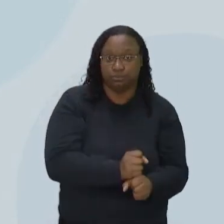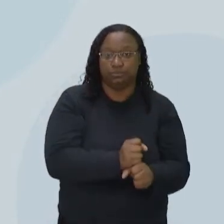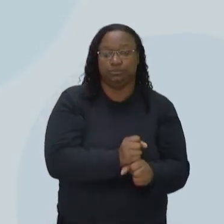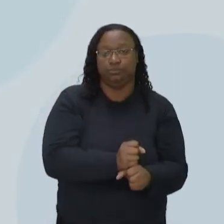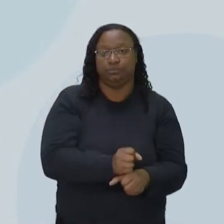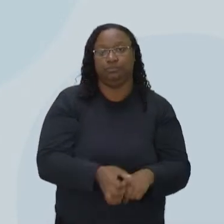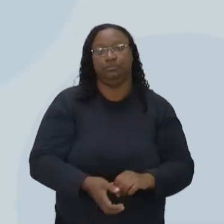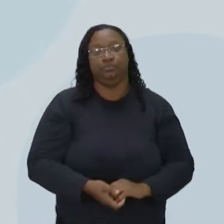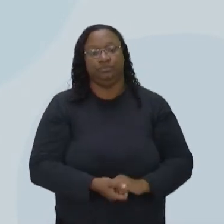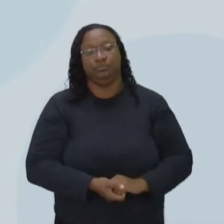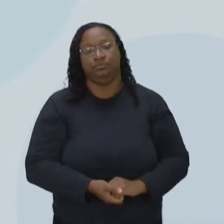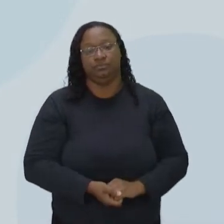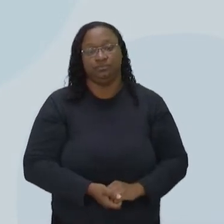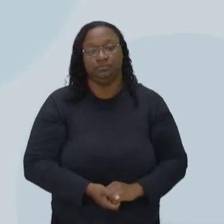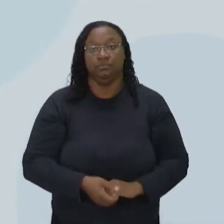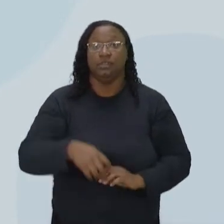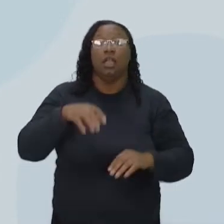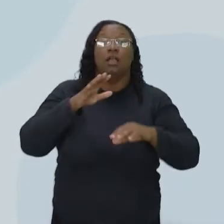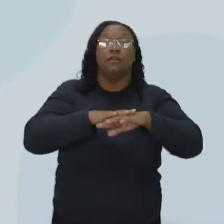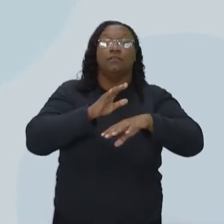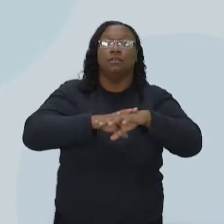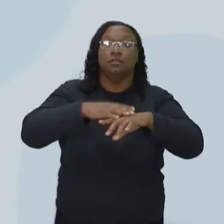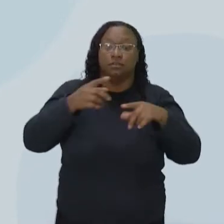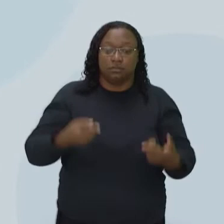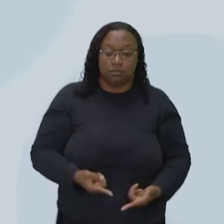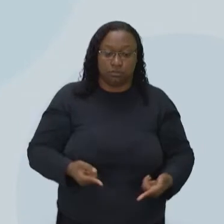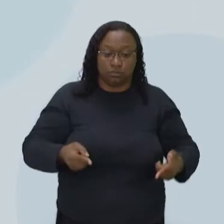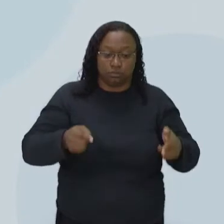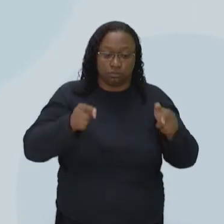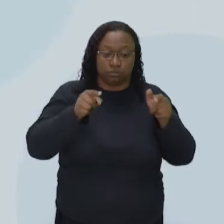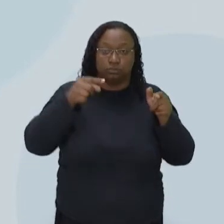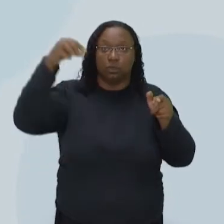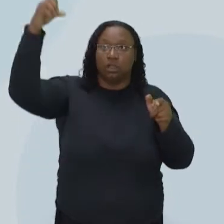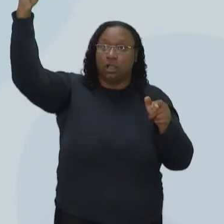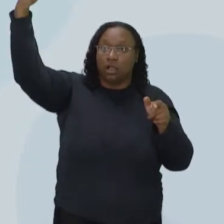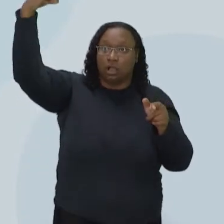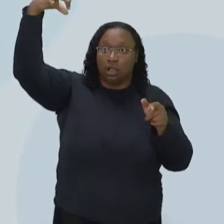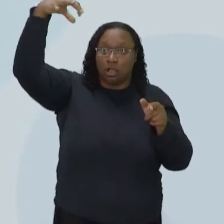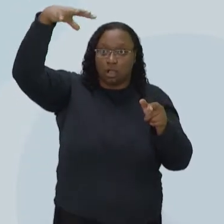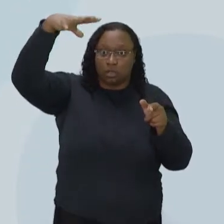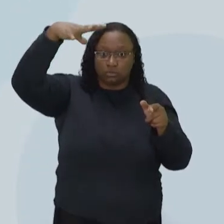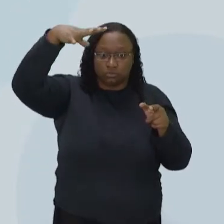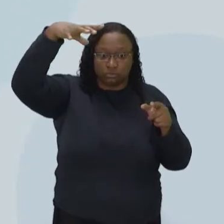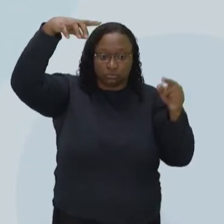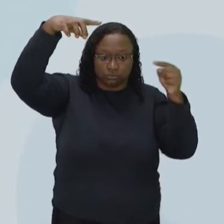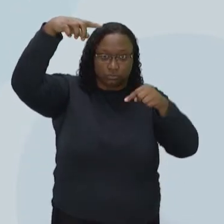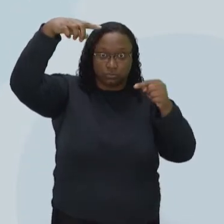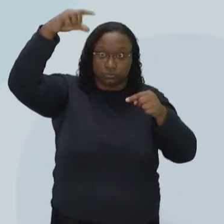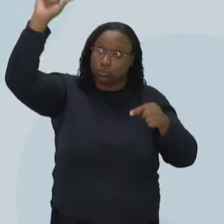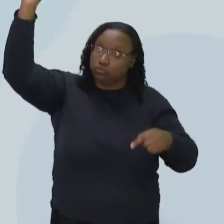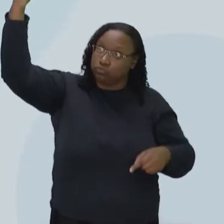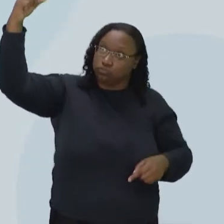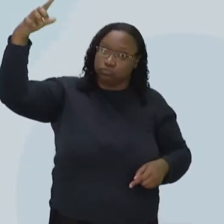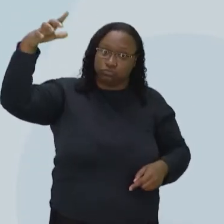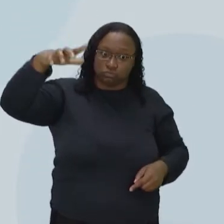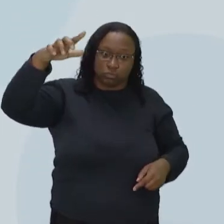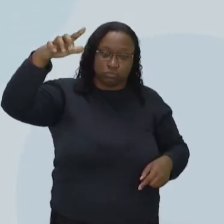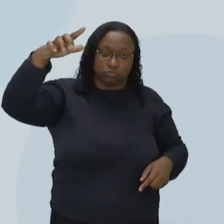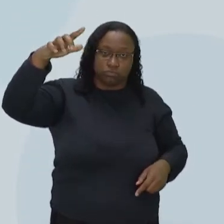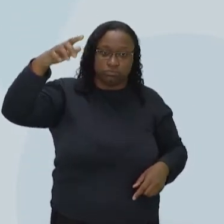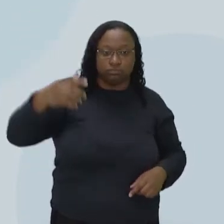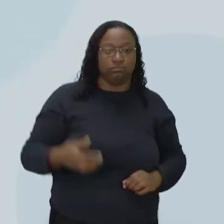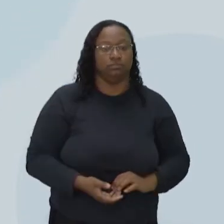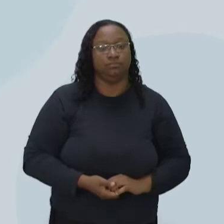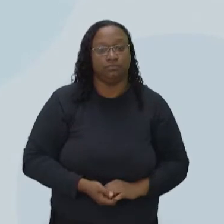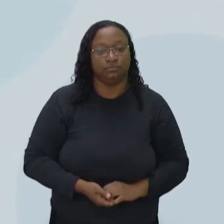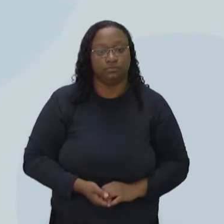Cálculo que eu quero fazer da luz entrando neste orifício aqui, ó. Ó, entrando aí direto, sem garrafa nenhuma. Mas